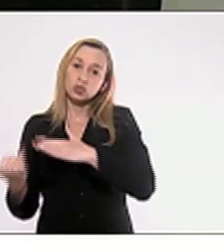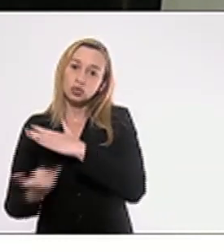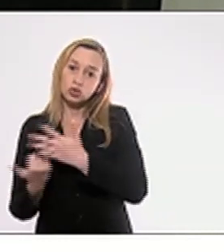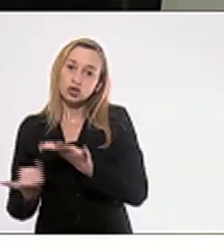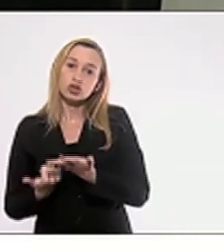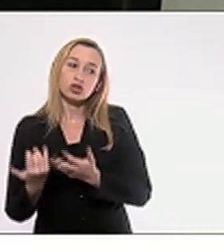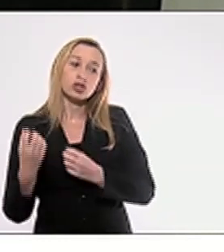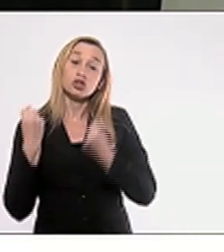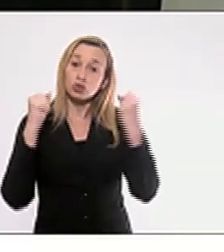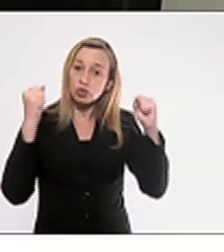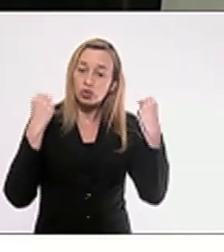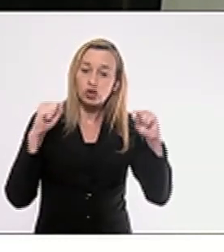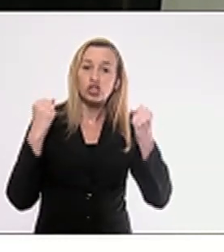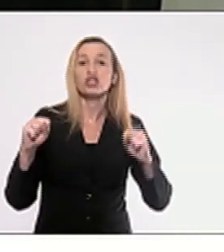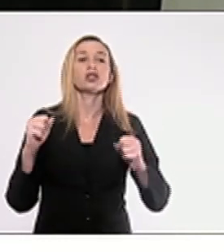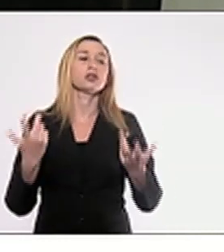que